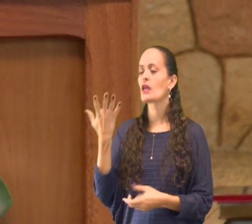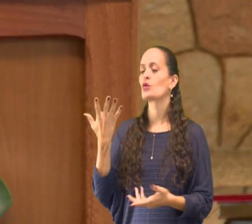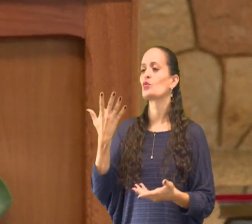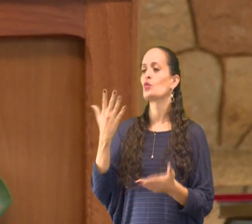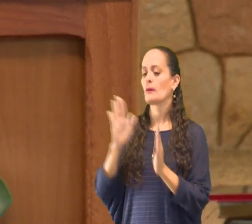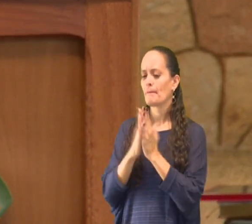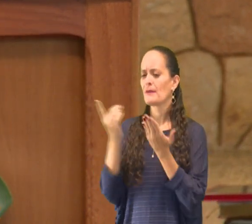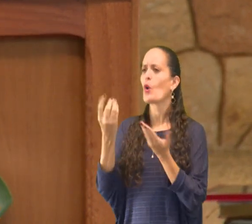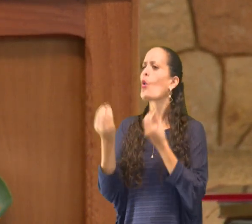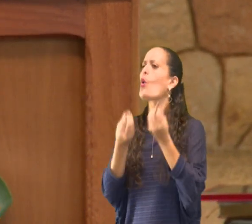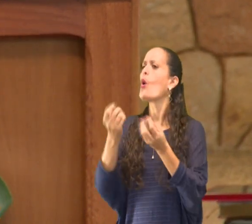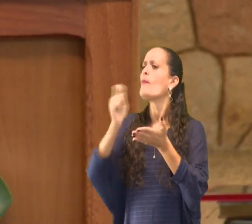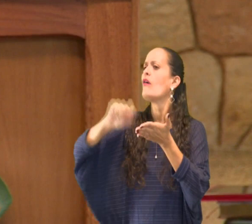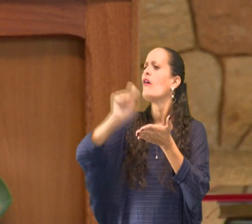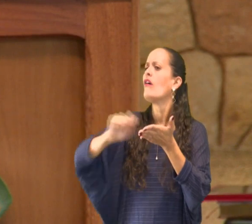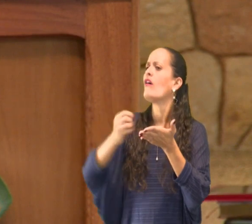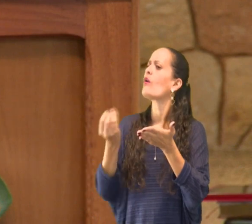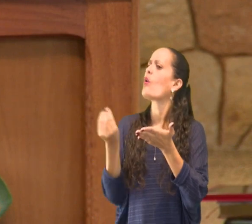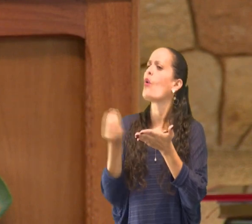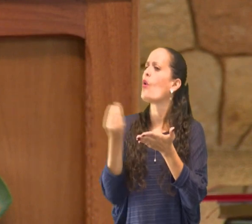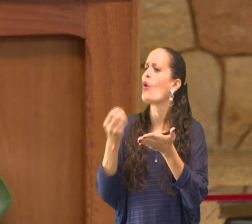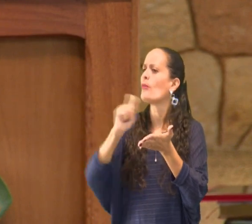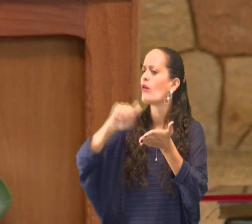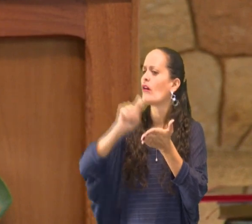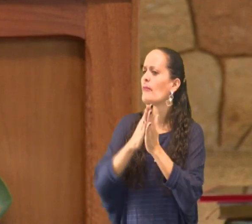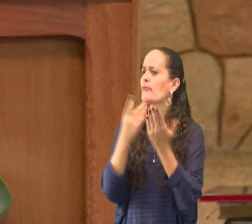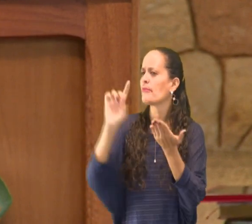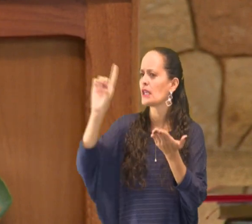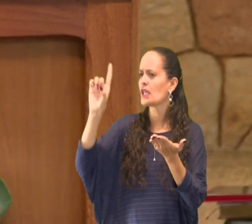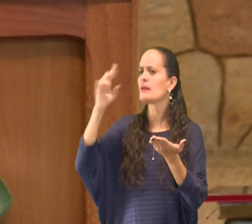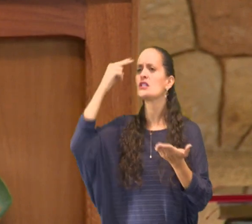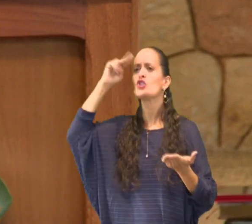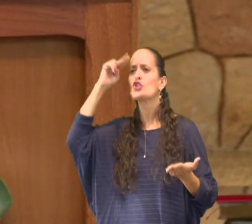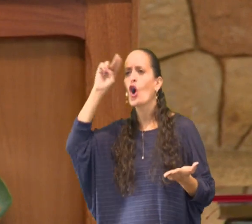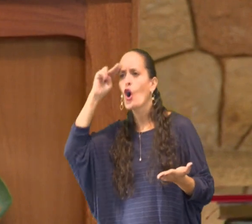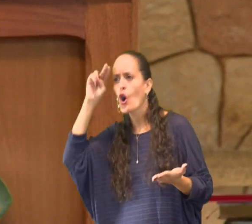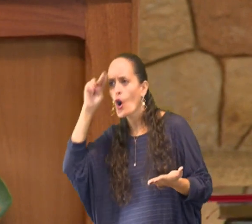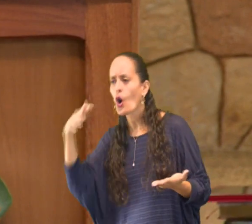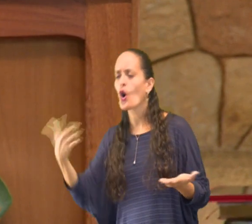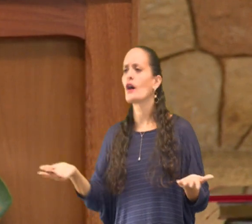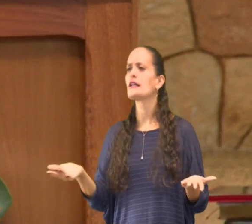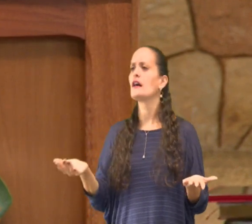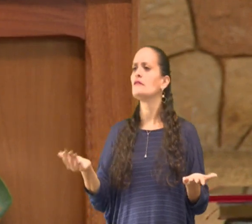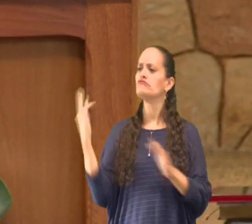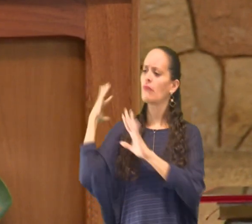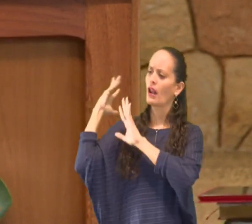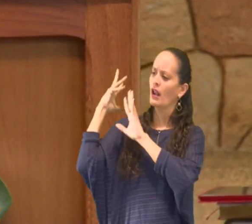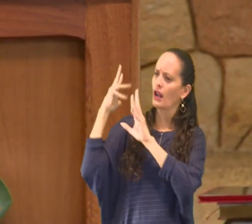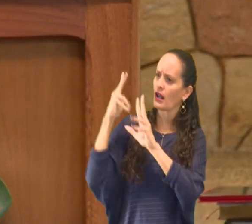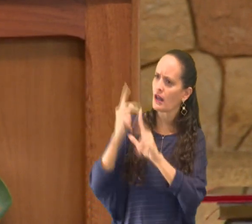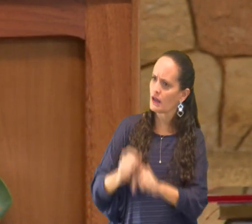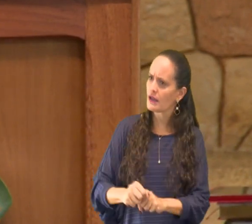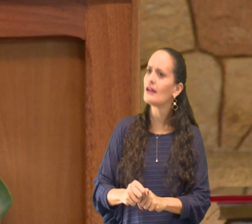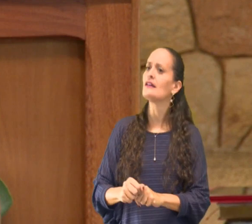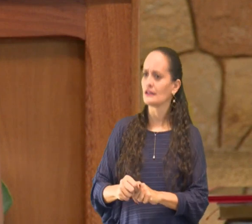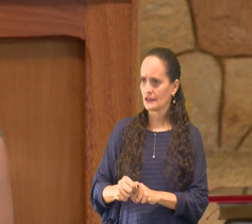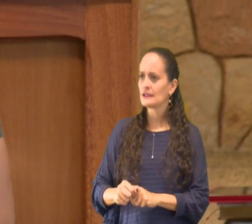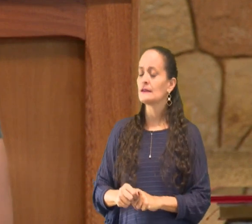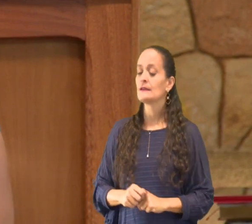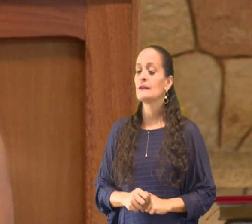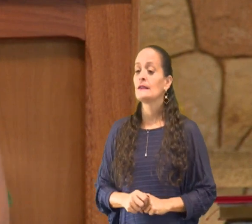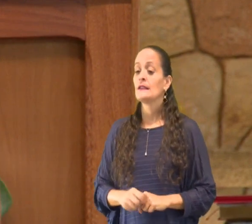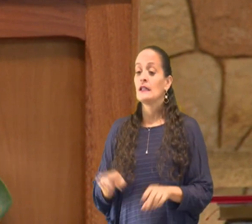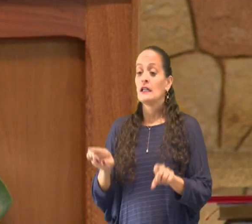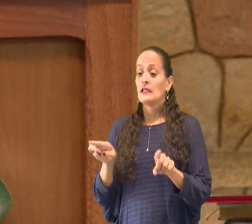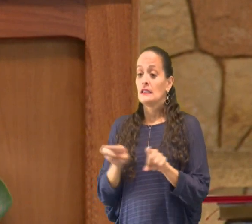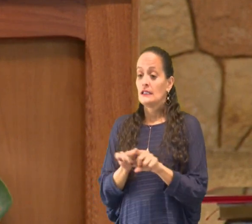foi escrita, as questões culturais, arqueológicas, históricas, linguísticas da Bíblia acadêmica,